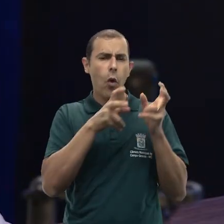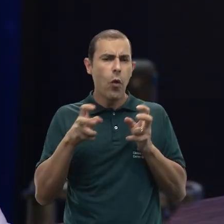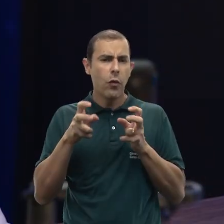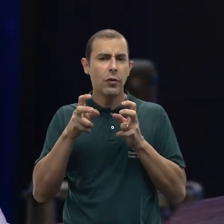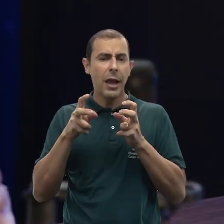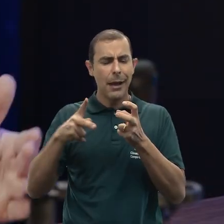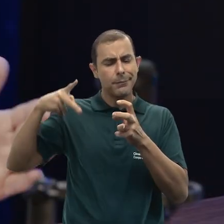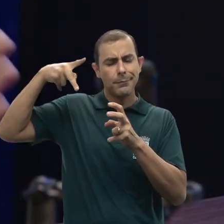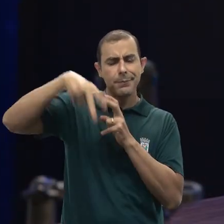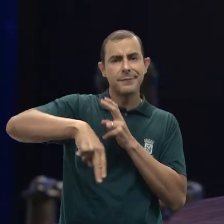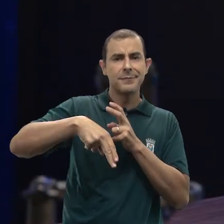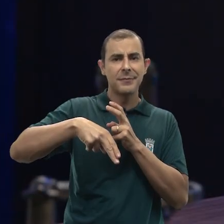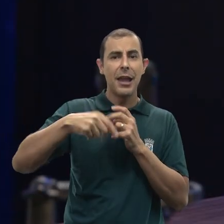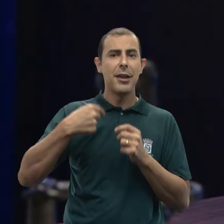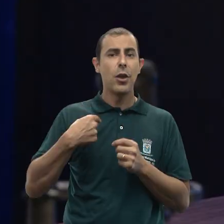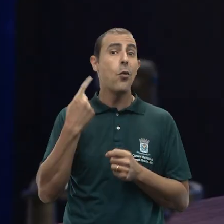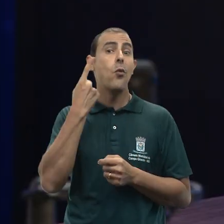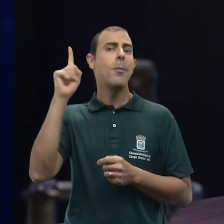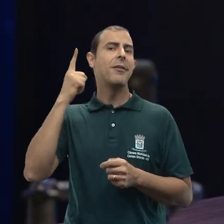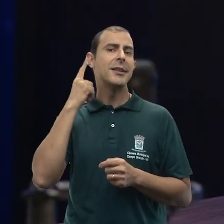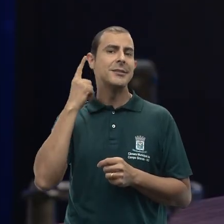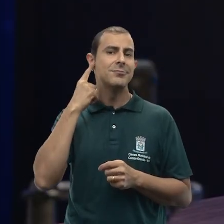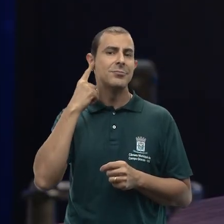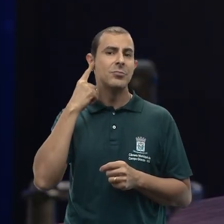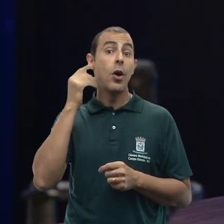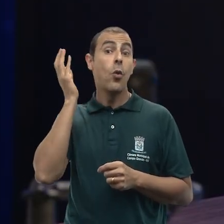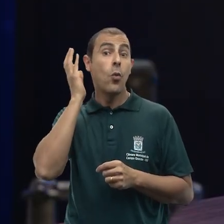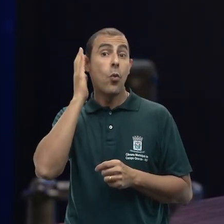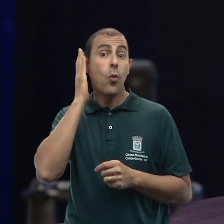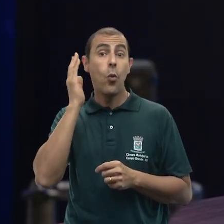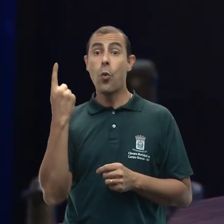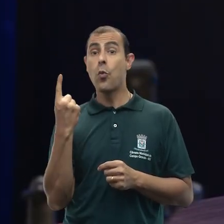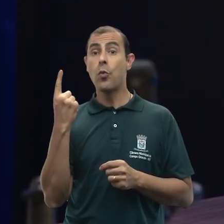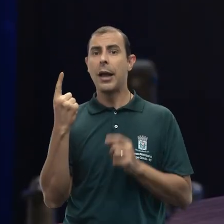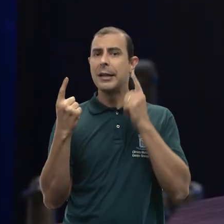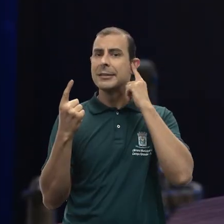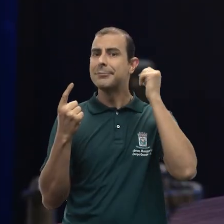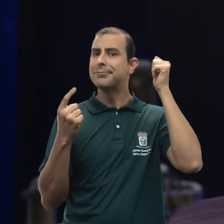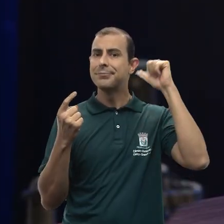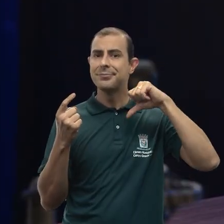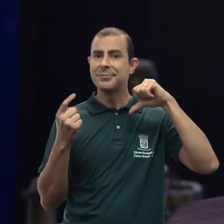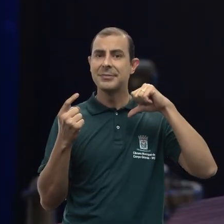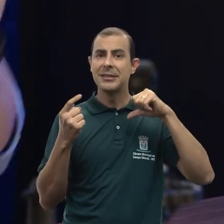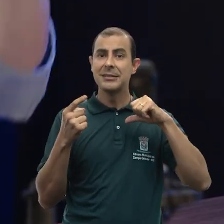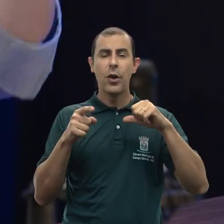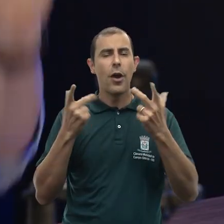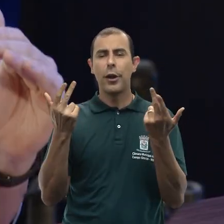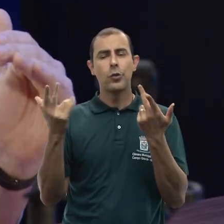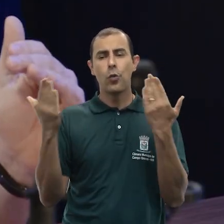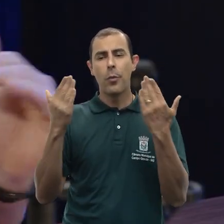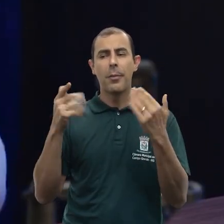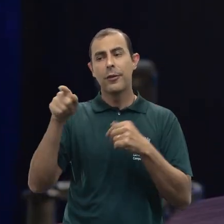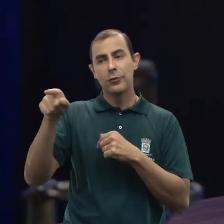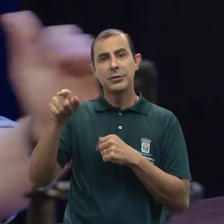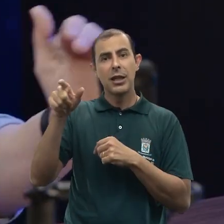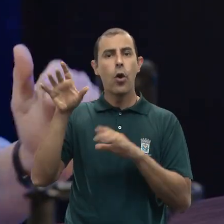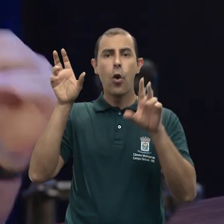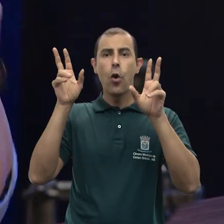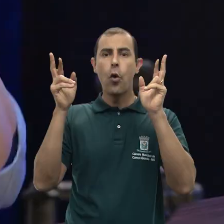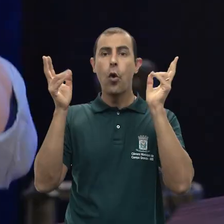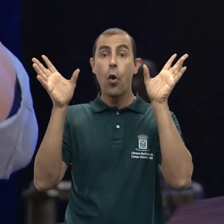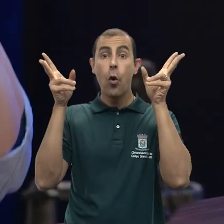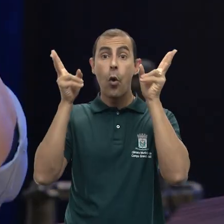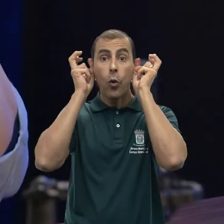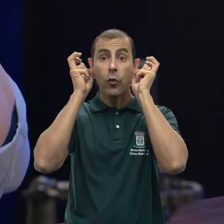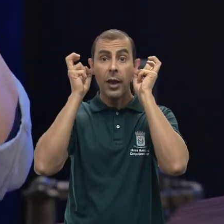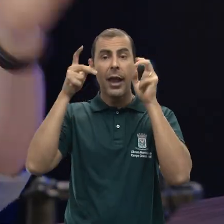pela metade. Eu escuto uma vez só com um único lado. Então, eu escuto a metade do que as pessoas escutam.